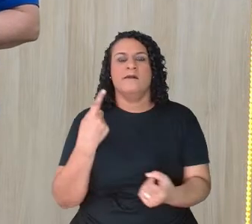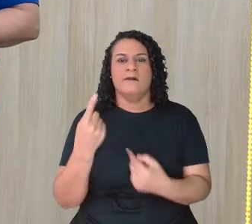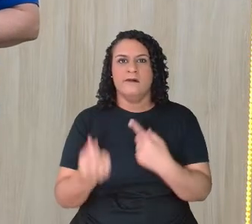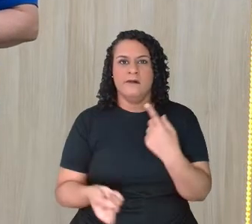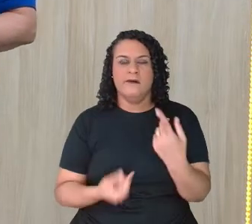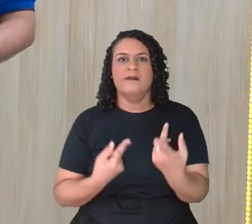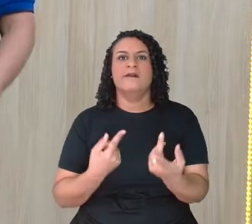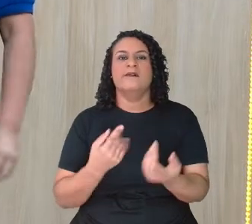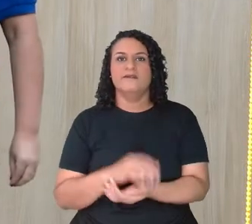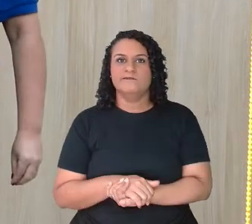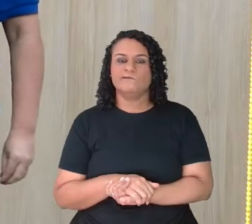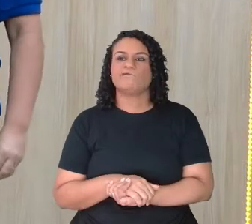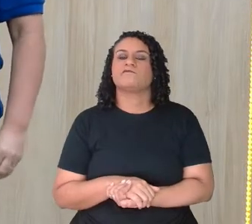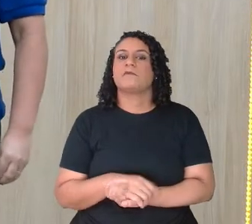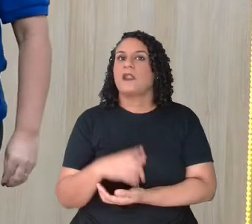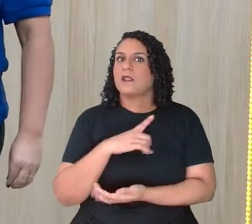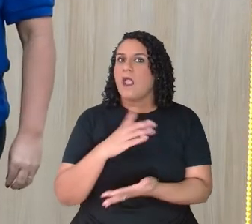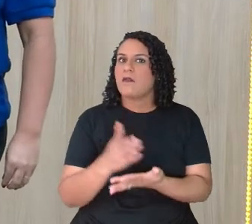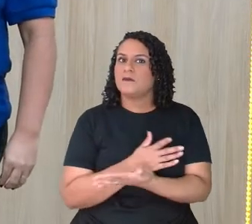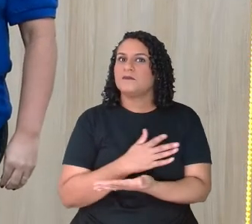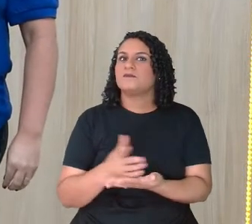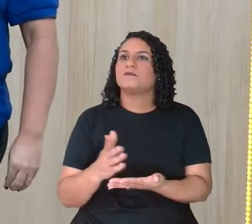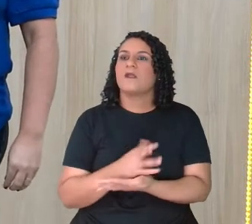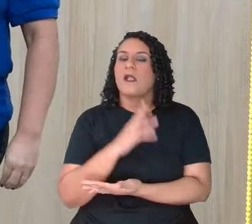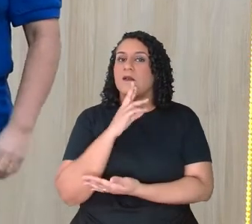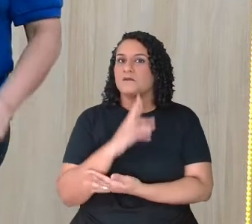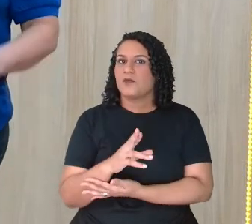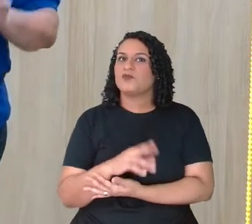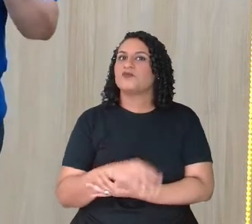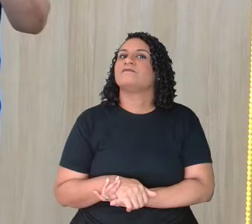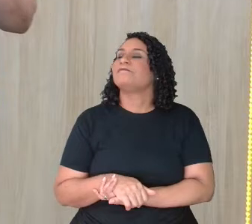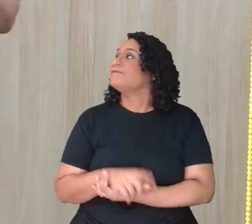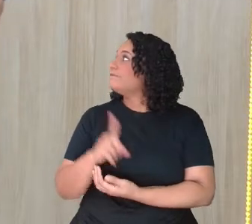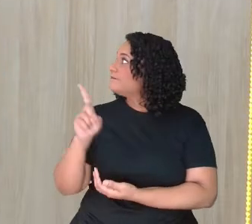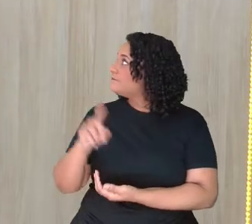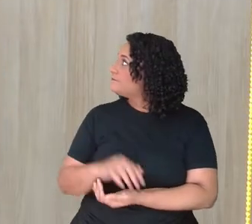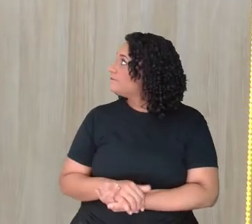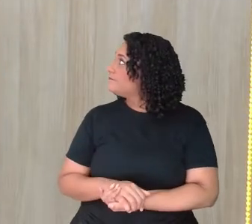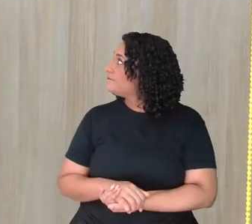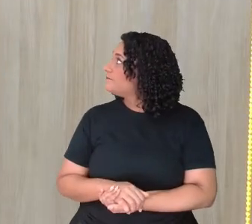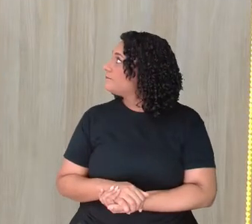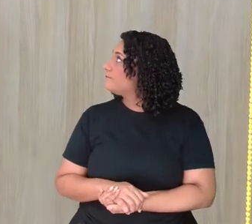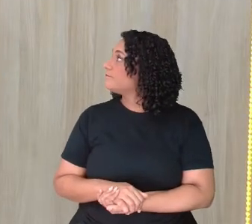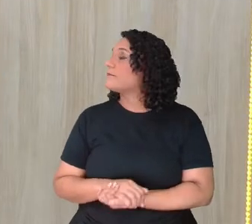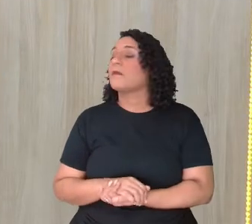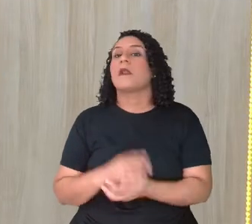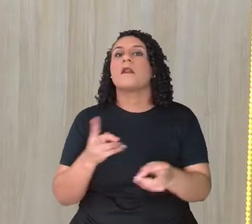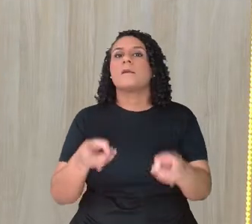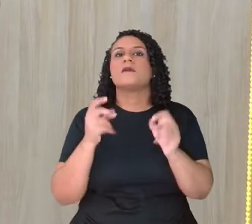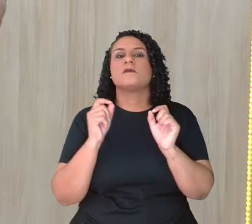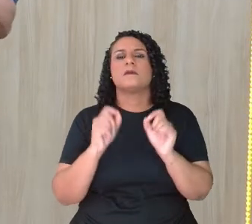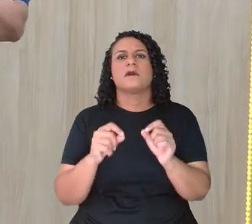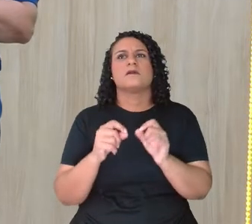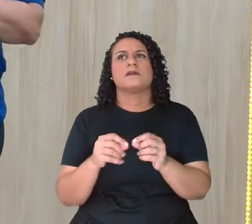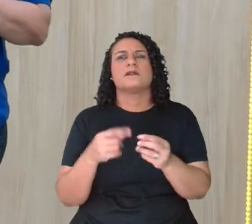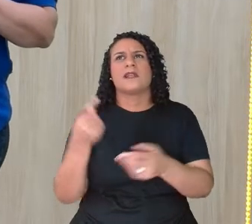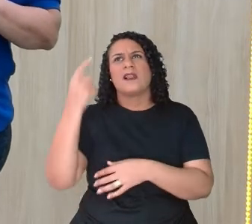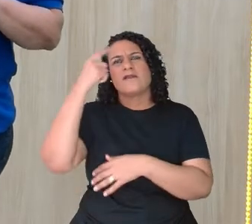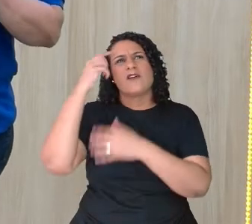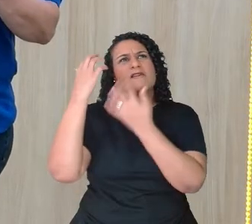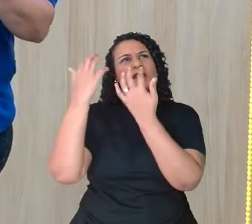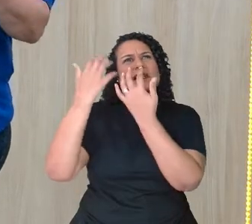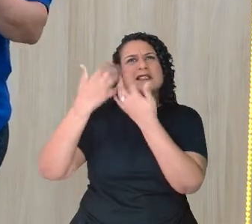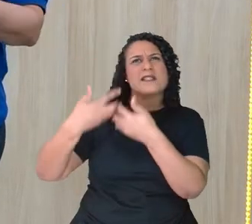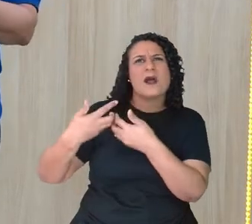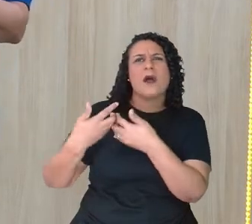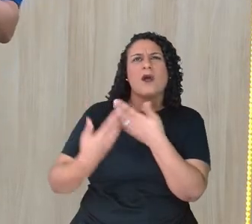como vimos aqui no slide anterior. Nós percebemos, né, que ela faz algumas perguntas, não é,